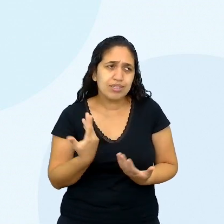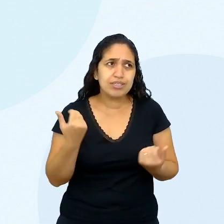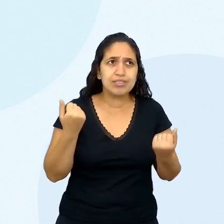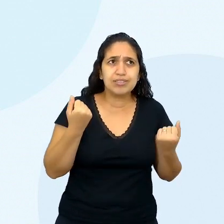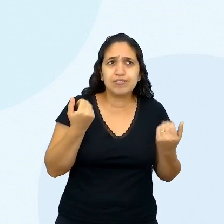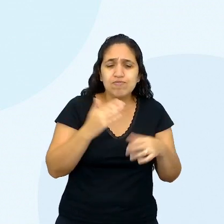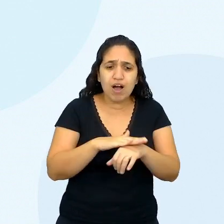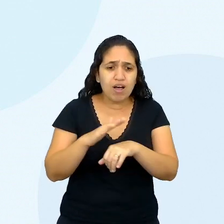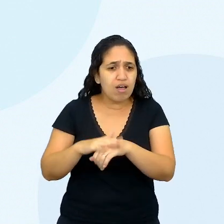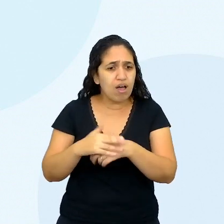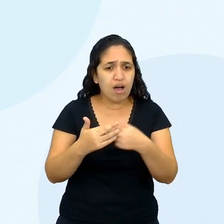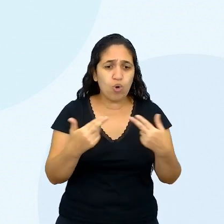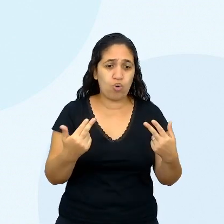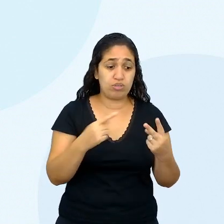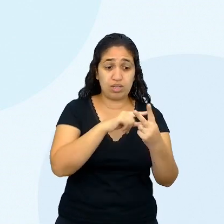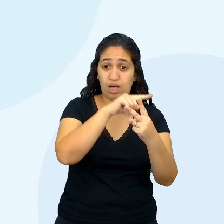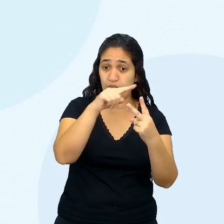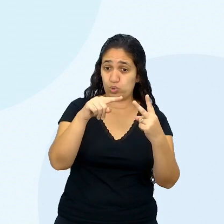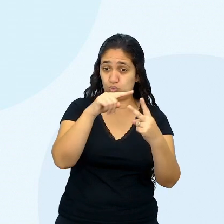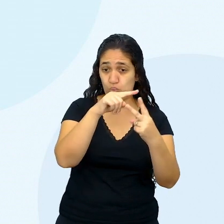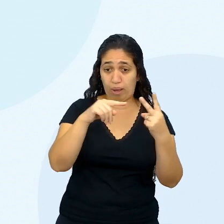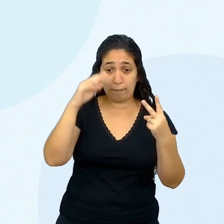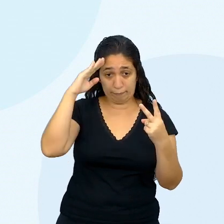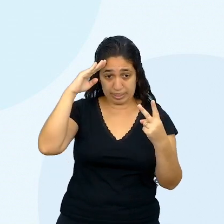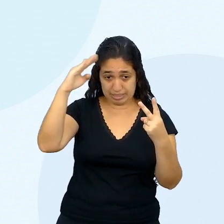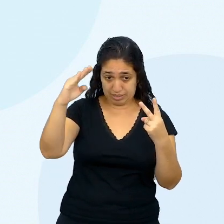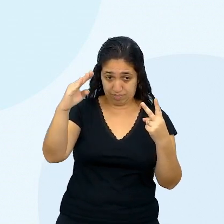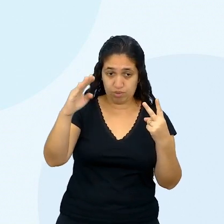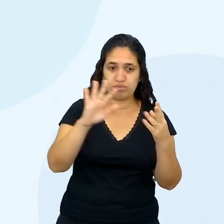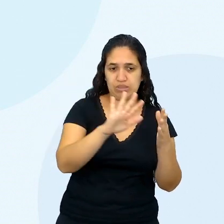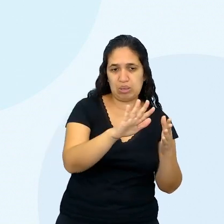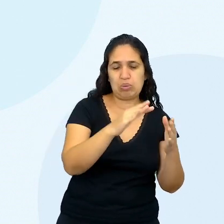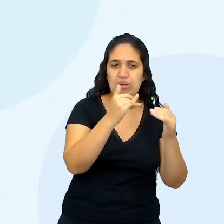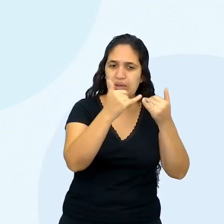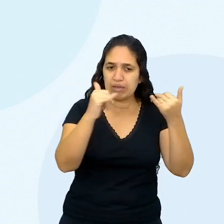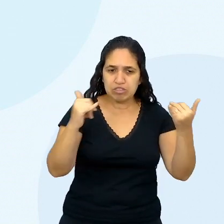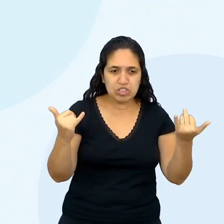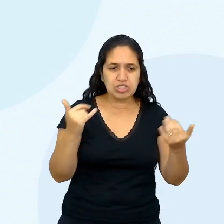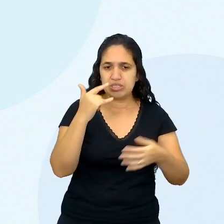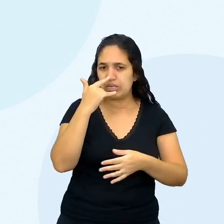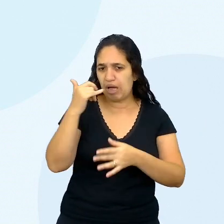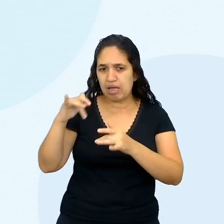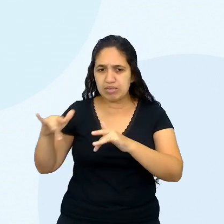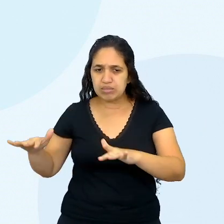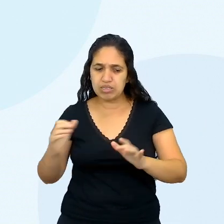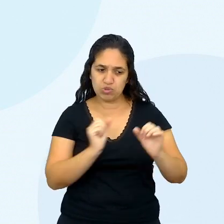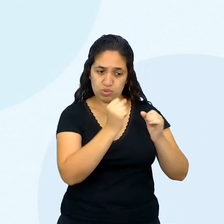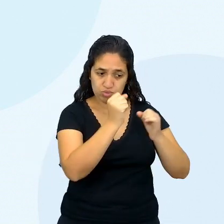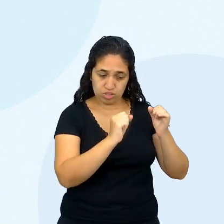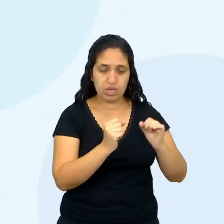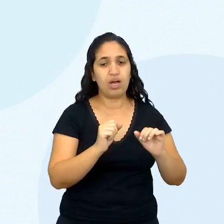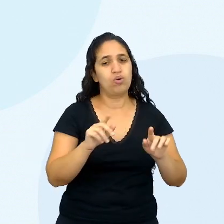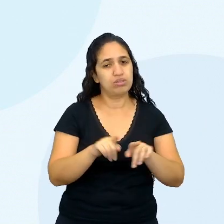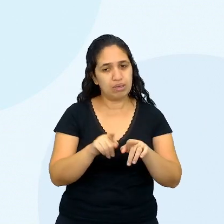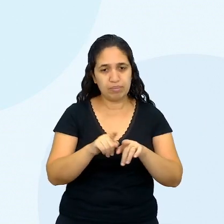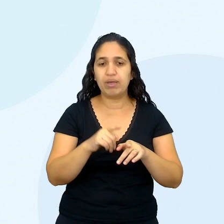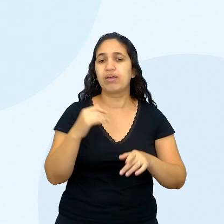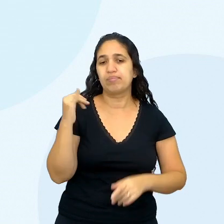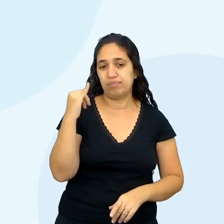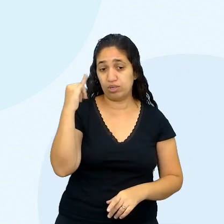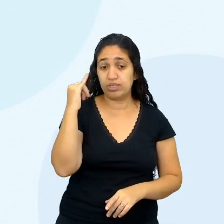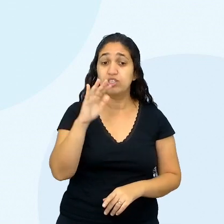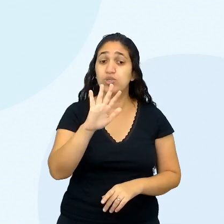em duas áreas, principalmente, não que as outras, de energia, de resíduos e de processos industriais, não sejam importantes, mas a gente